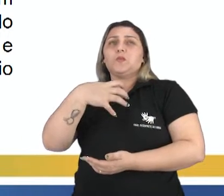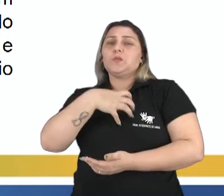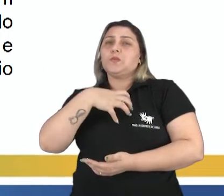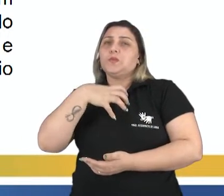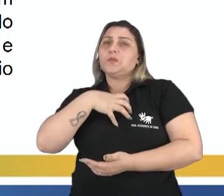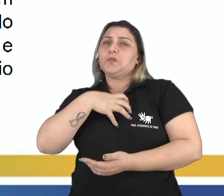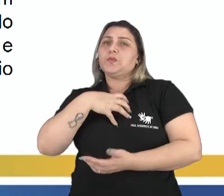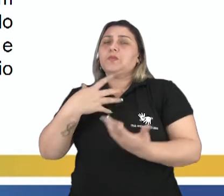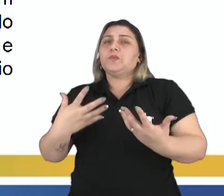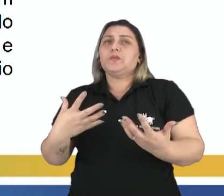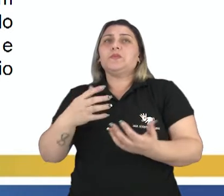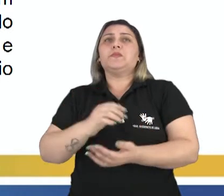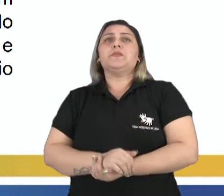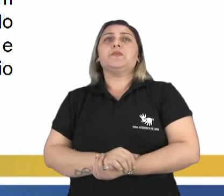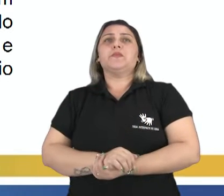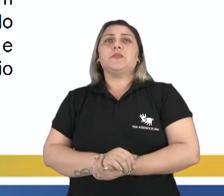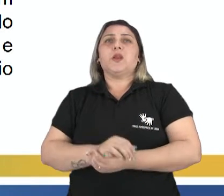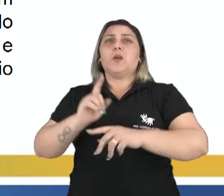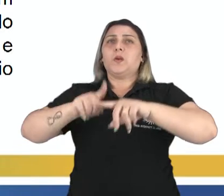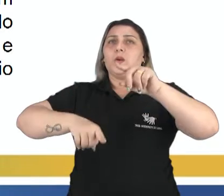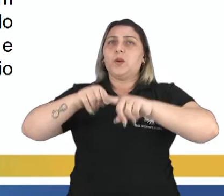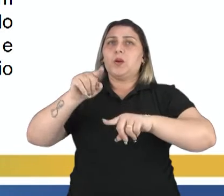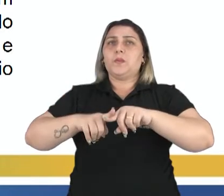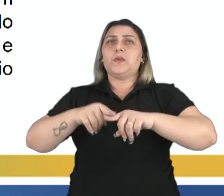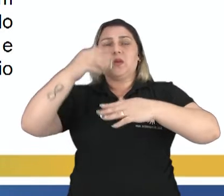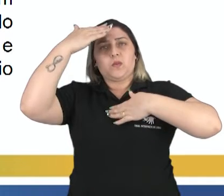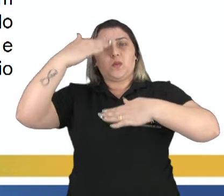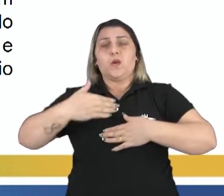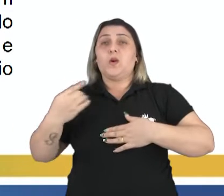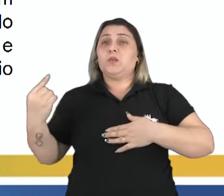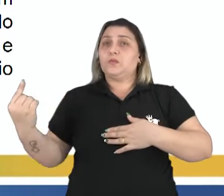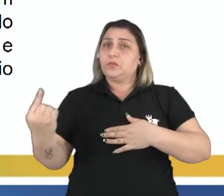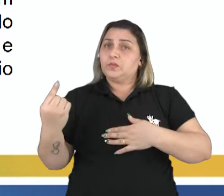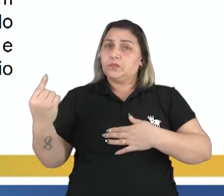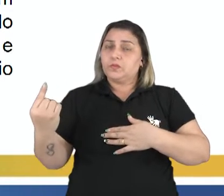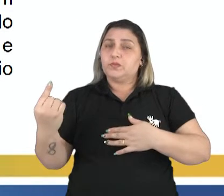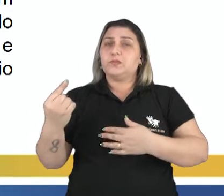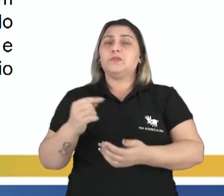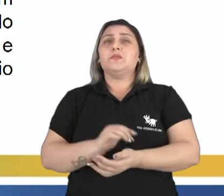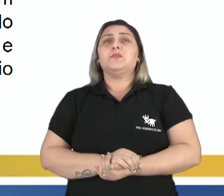estado de coisas, certo? Objetos ou corpos